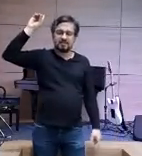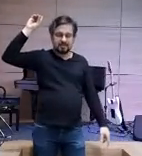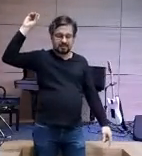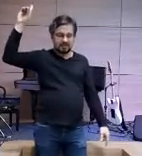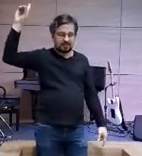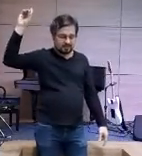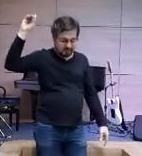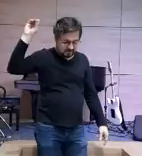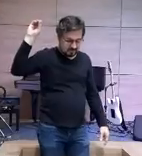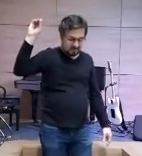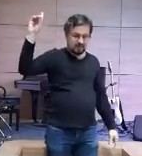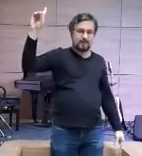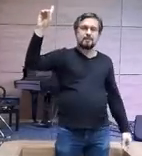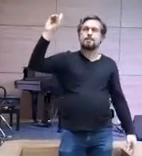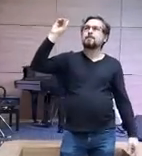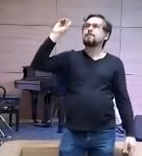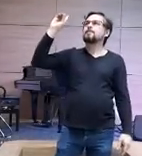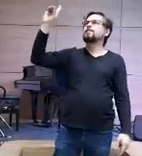a